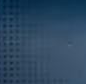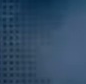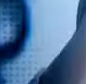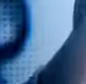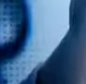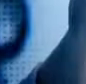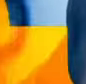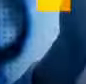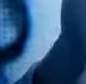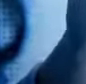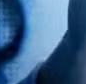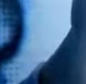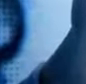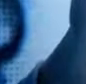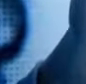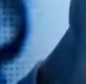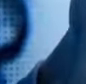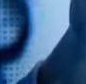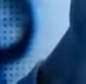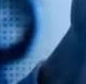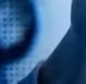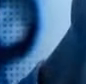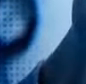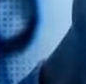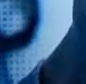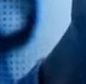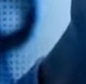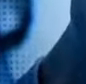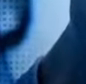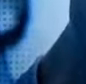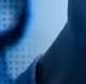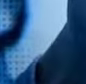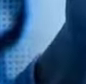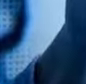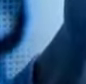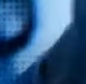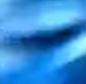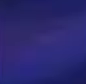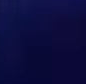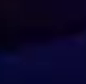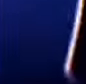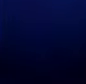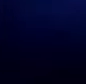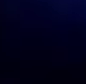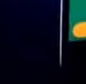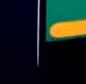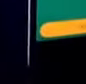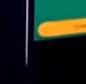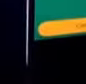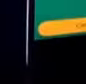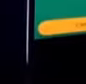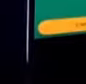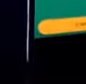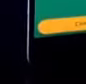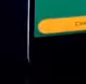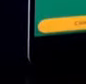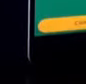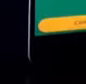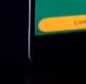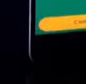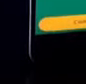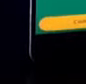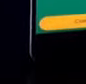pelo Google Play. E economizaram cerca de 16 milhões e meio de reais. Não vai ficar sem o app, vai?